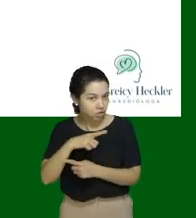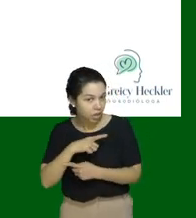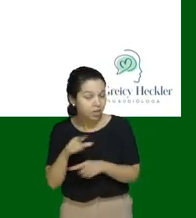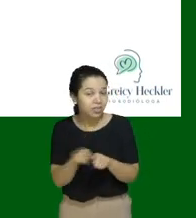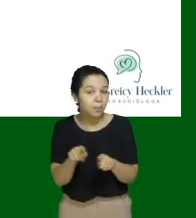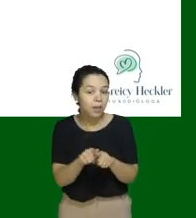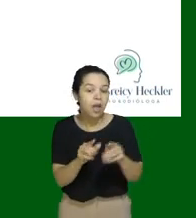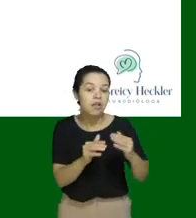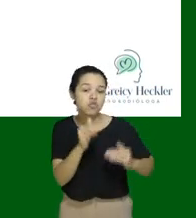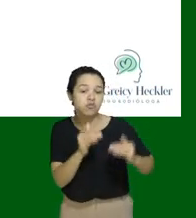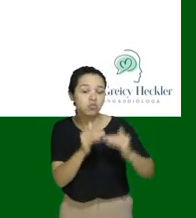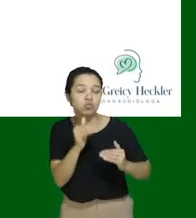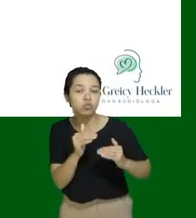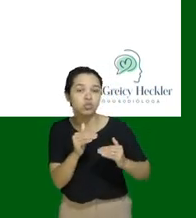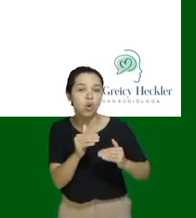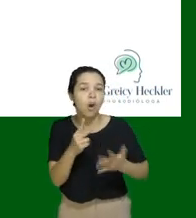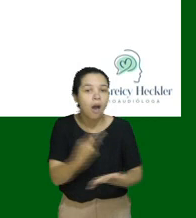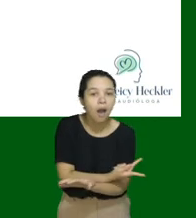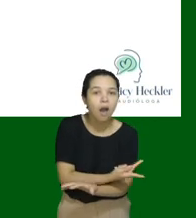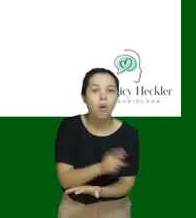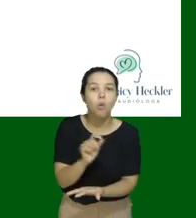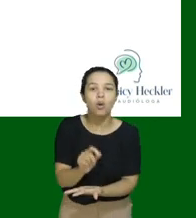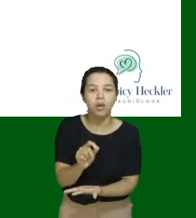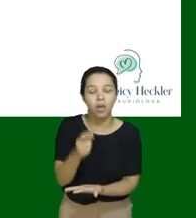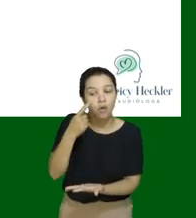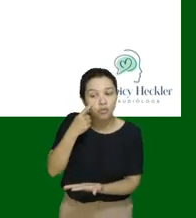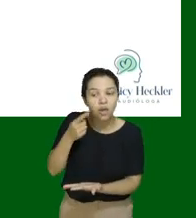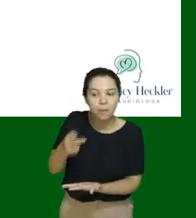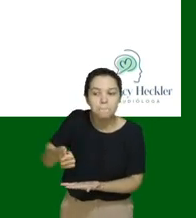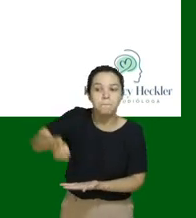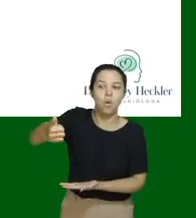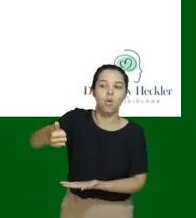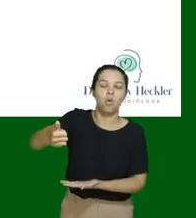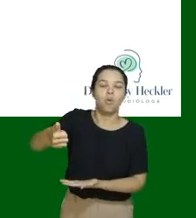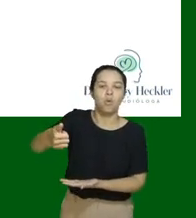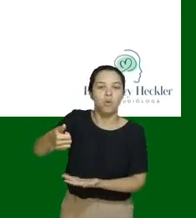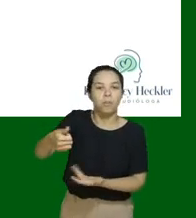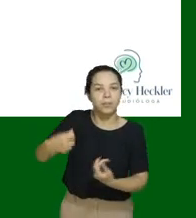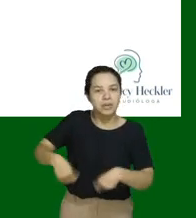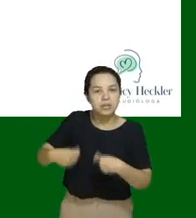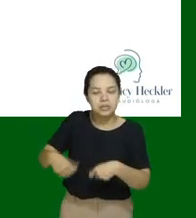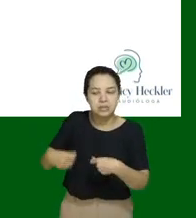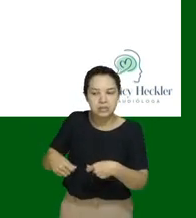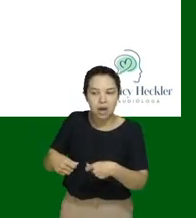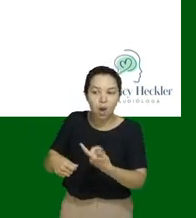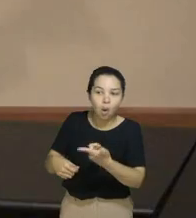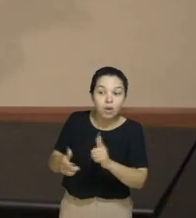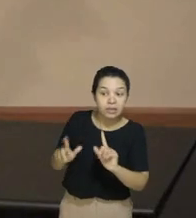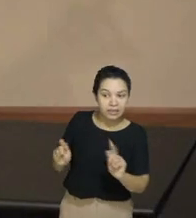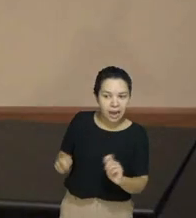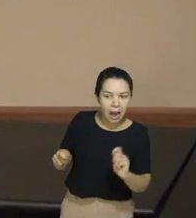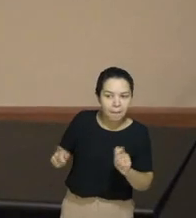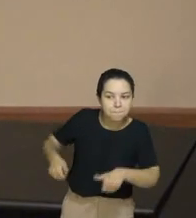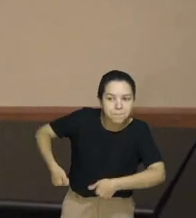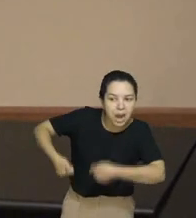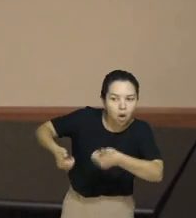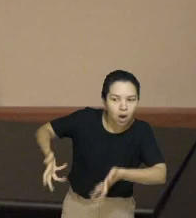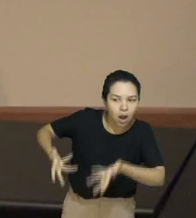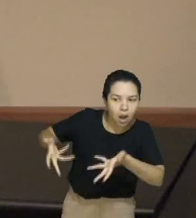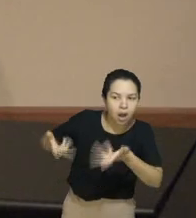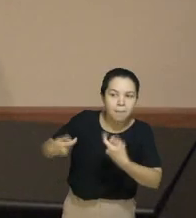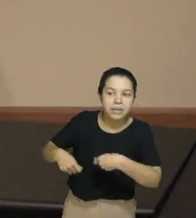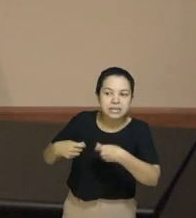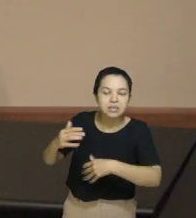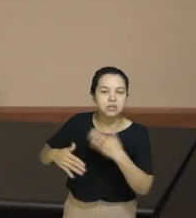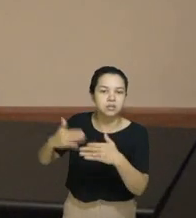disfunções. Então, eu sei também o que está bom ali. O que dá para potencializar ainda mais e o que precisa